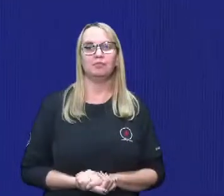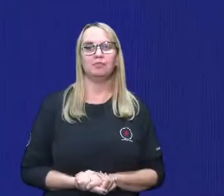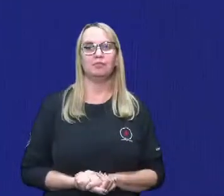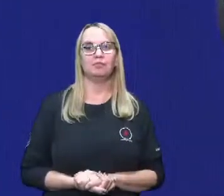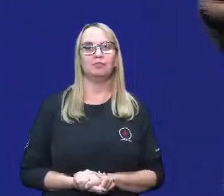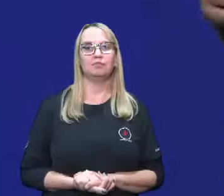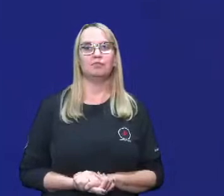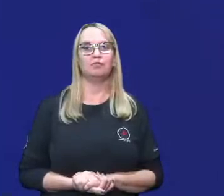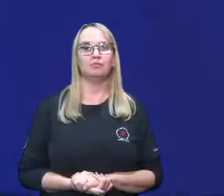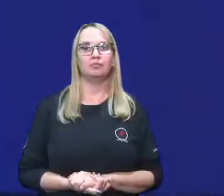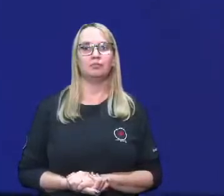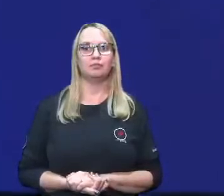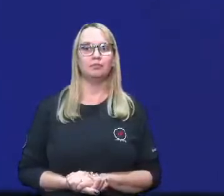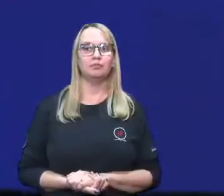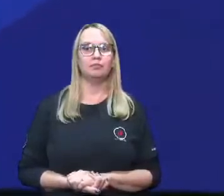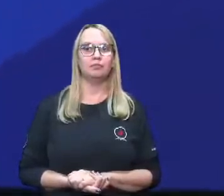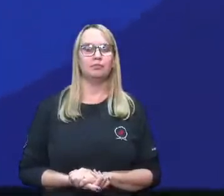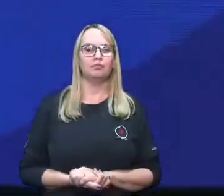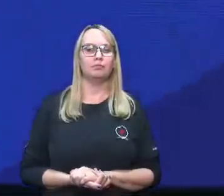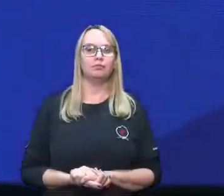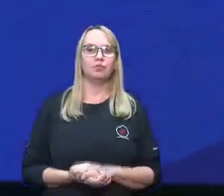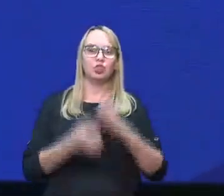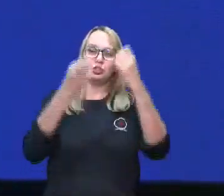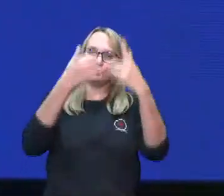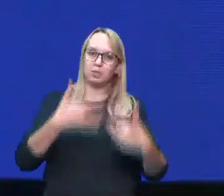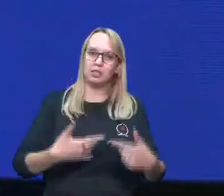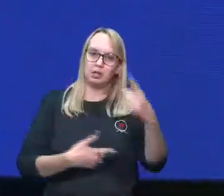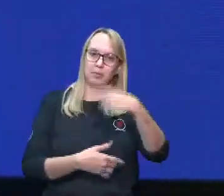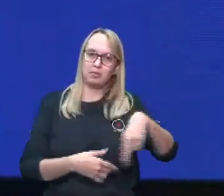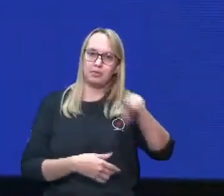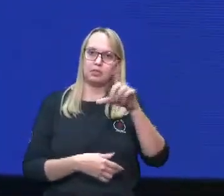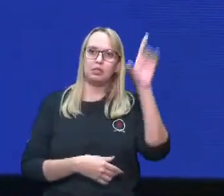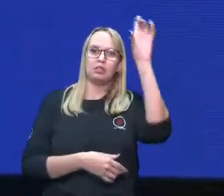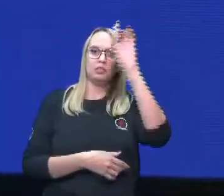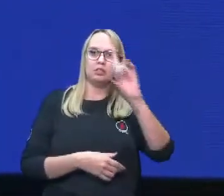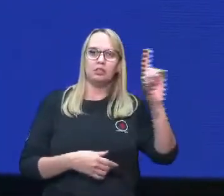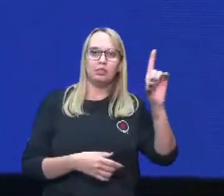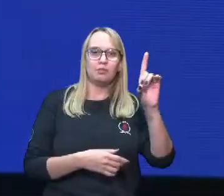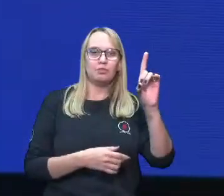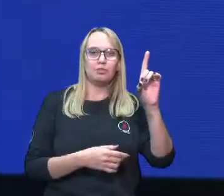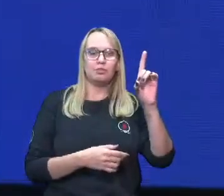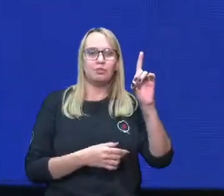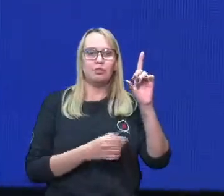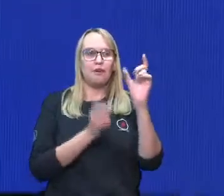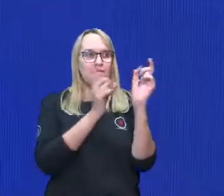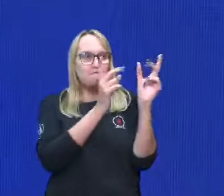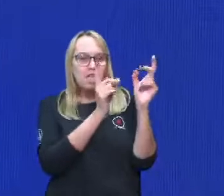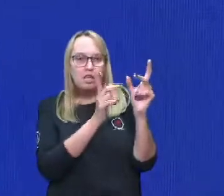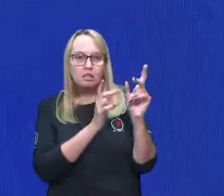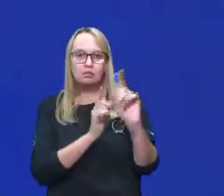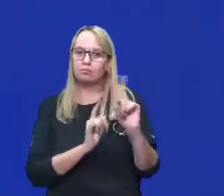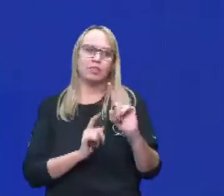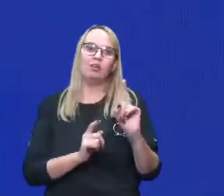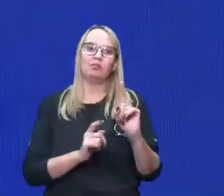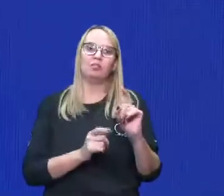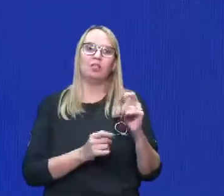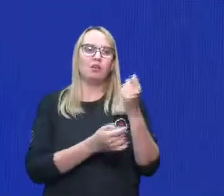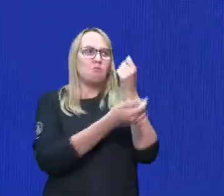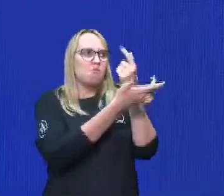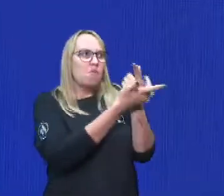Irmão, deixa eu pontuar um negócio aqui. Deus não está à venda. E Deus não pode ser